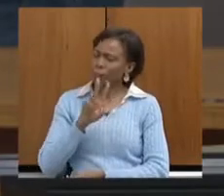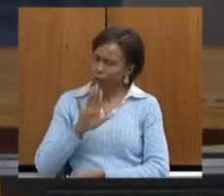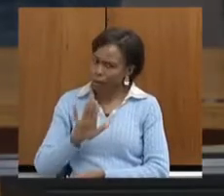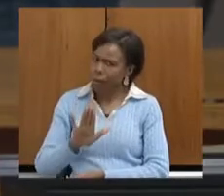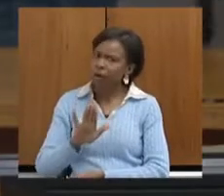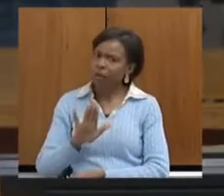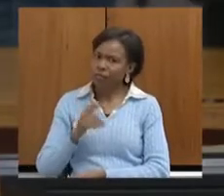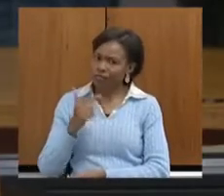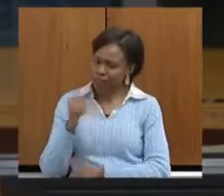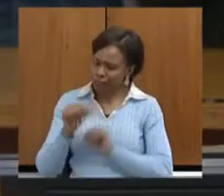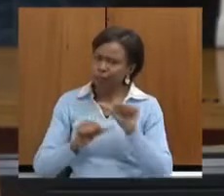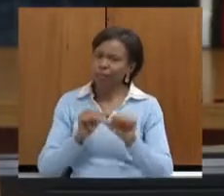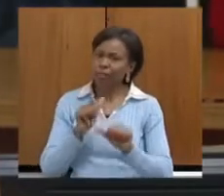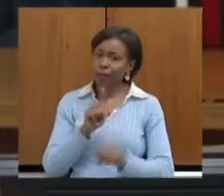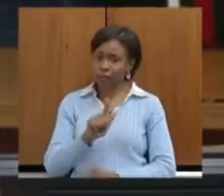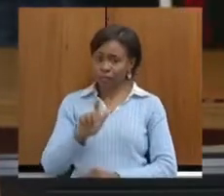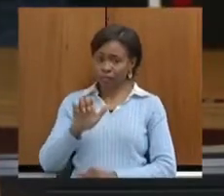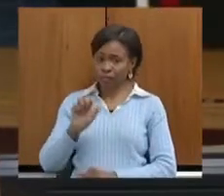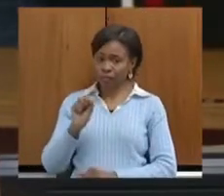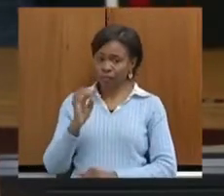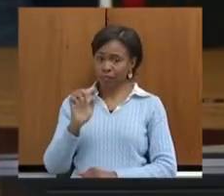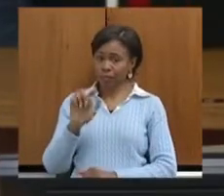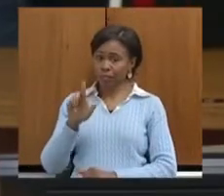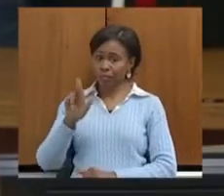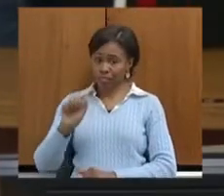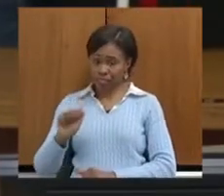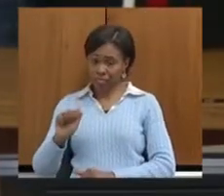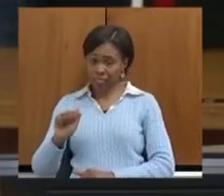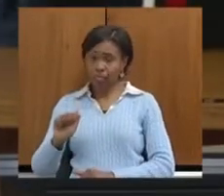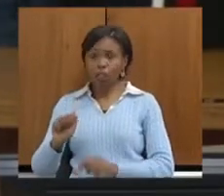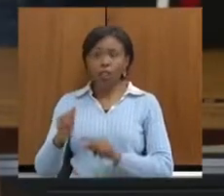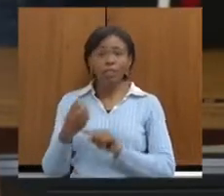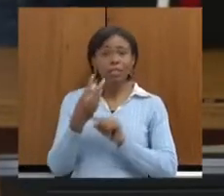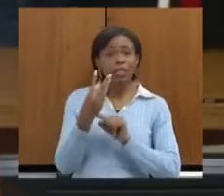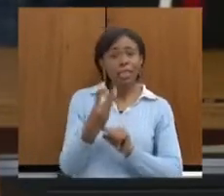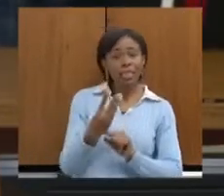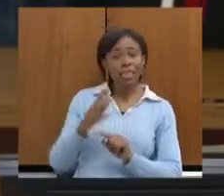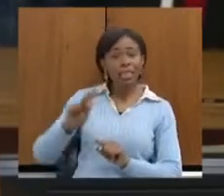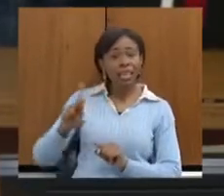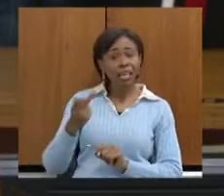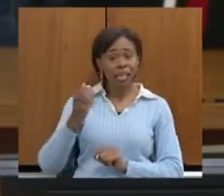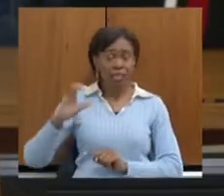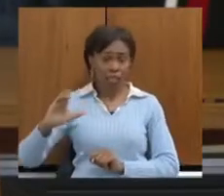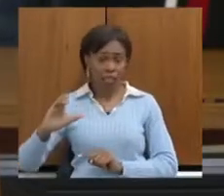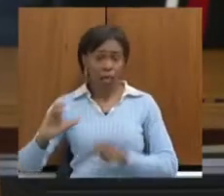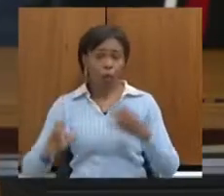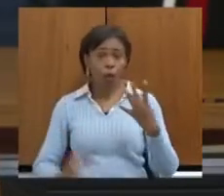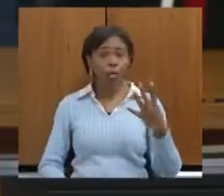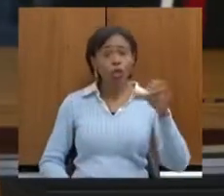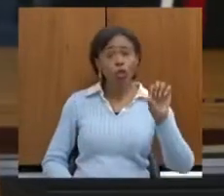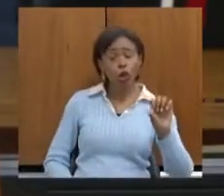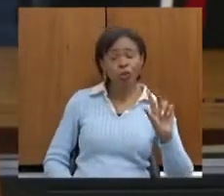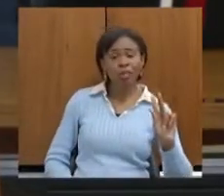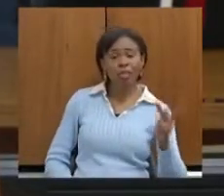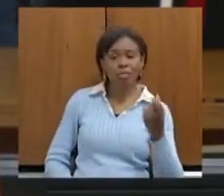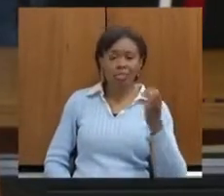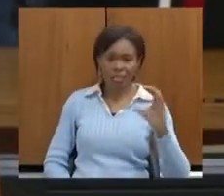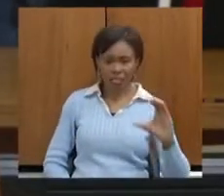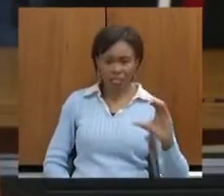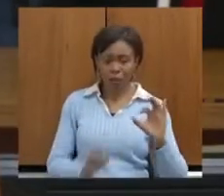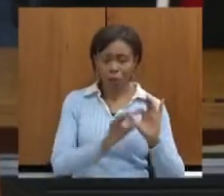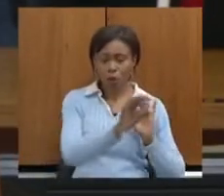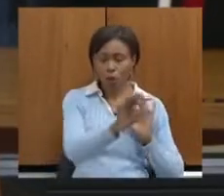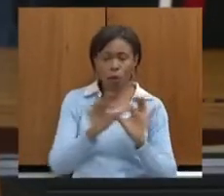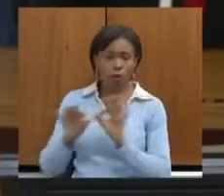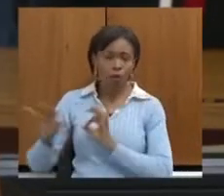transformar também e exemplifi Car Gesteira de três hectares para 49 hectares Como transformar 19